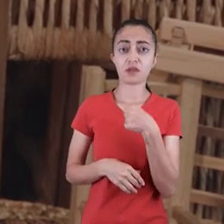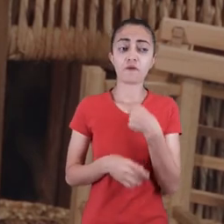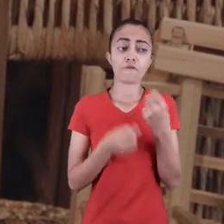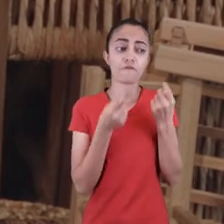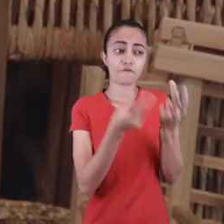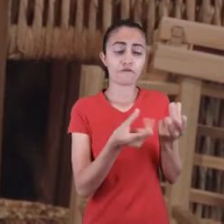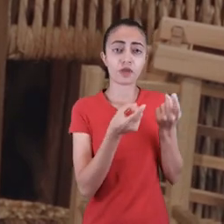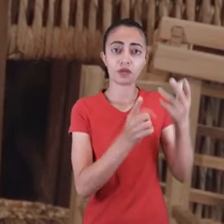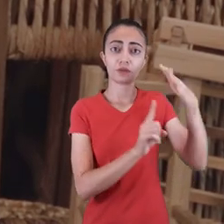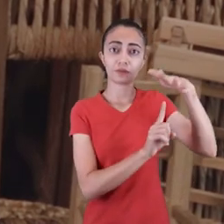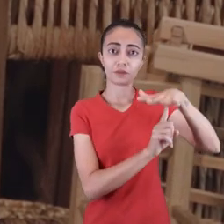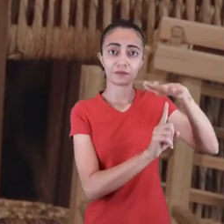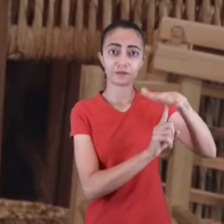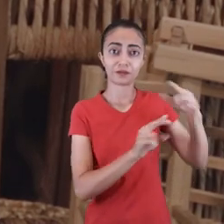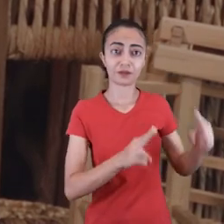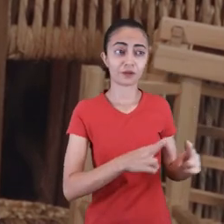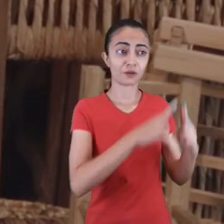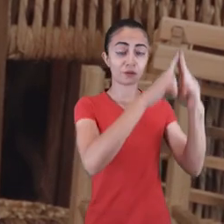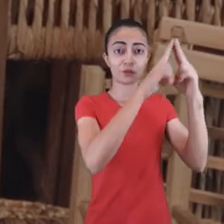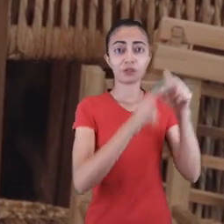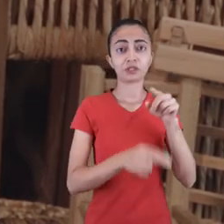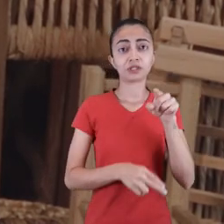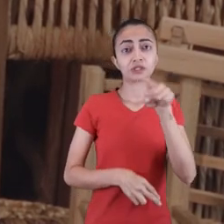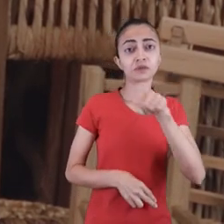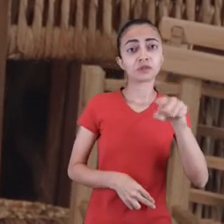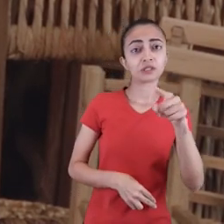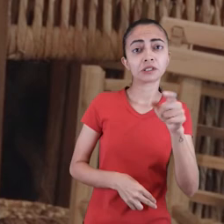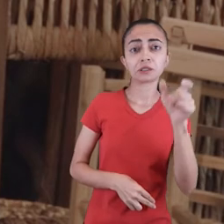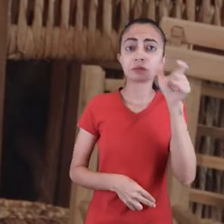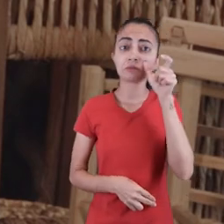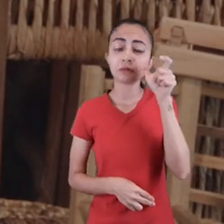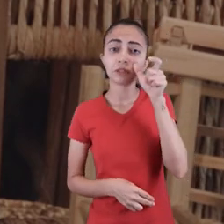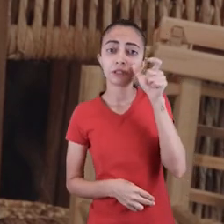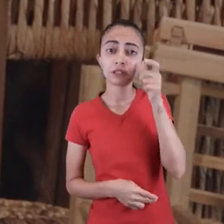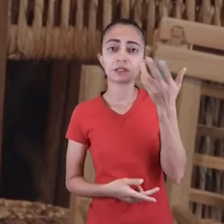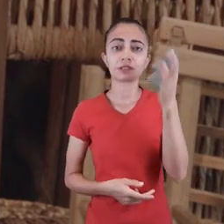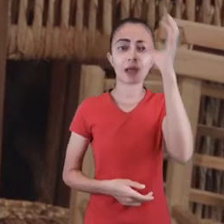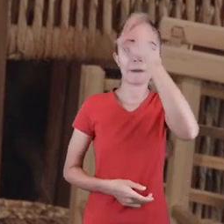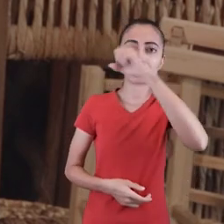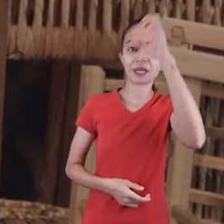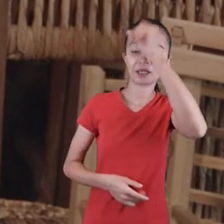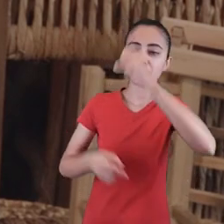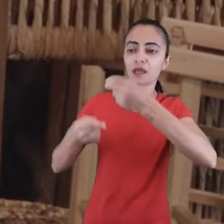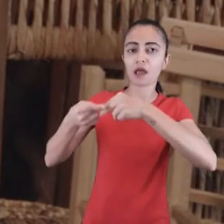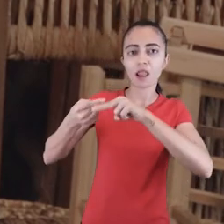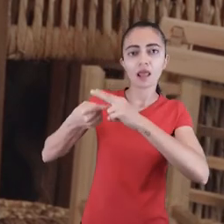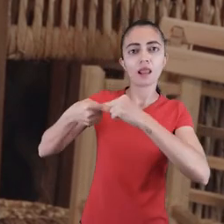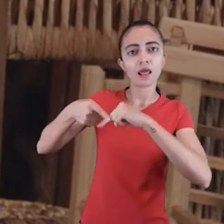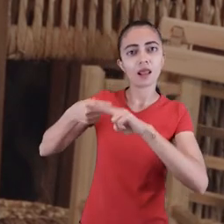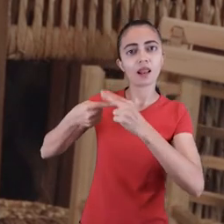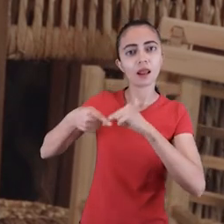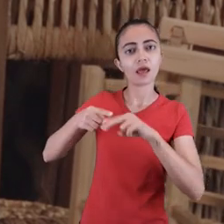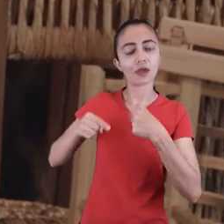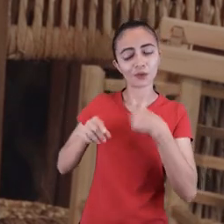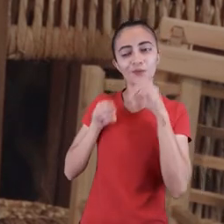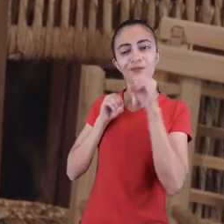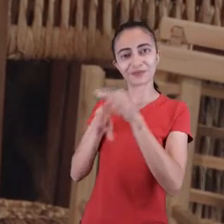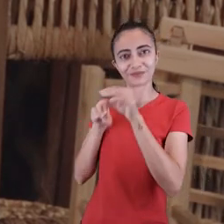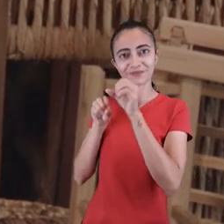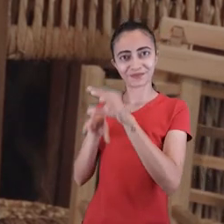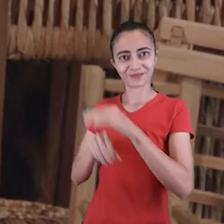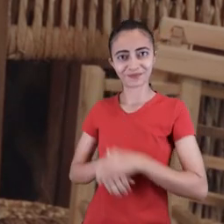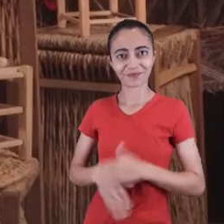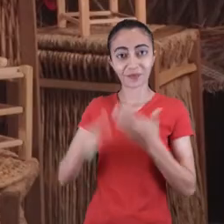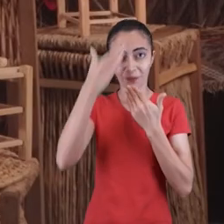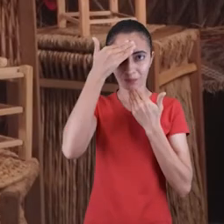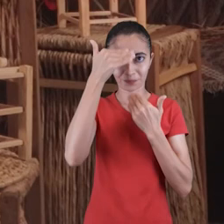Feira da Torre. E se você se interessar a aprender a tecer ele, eu ensino vocês